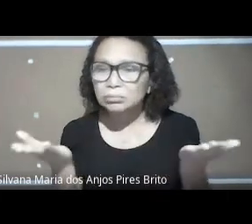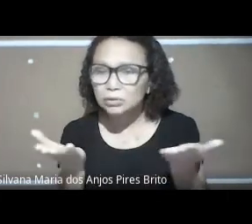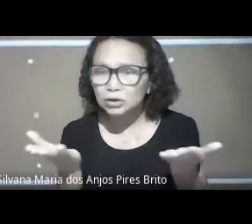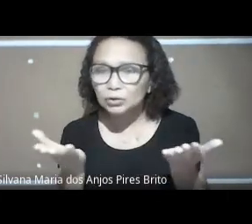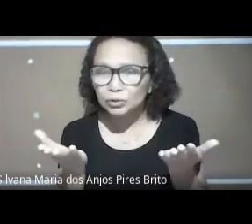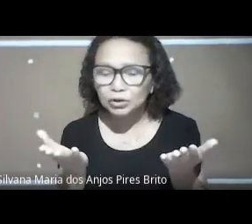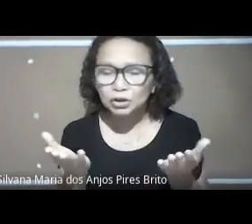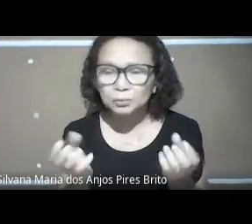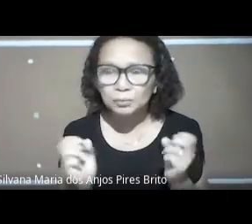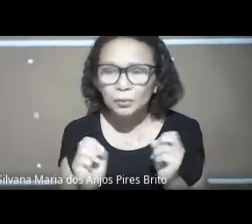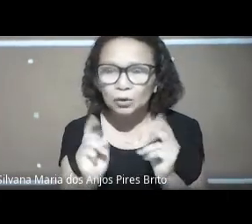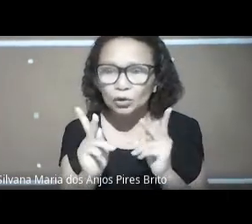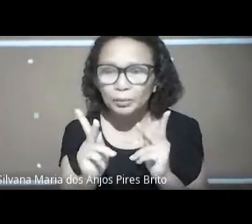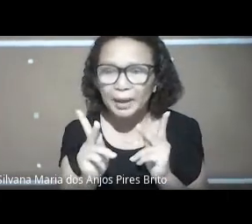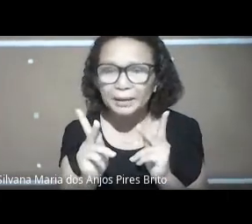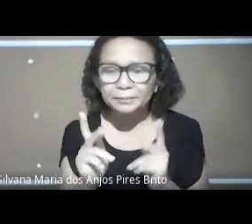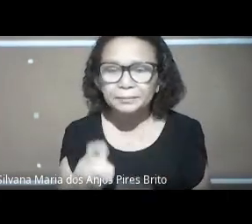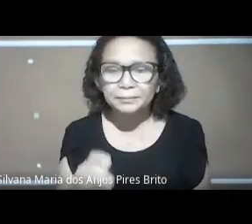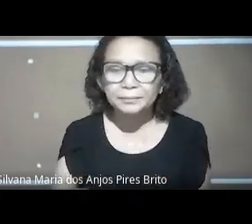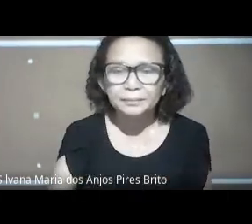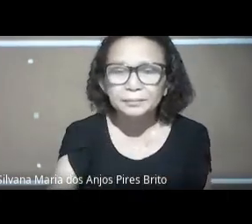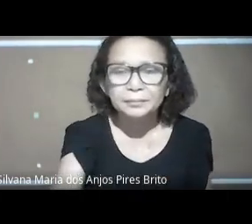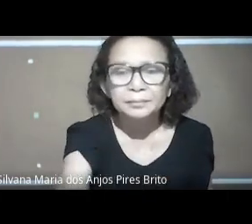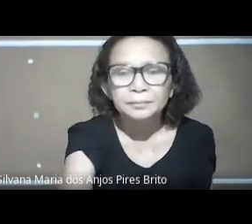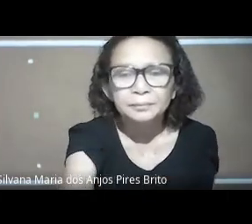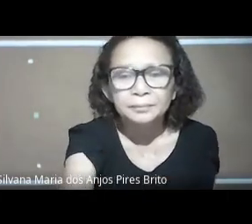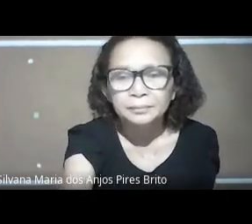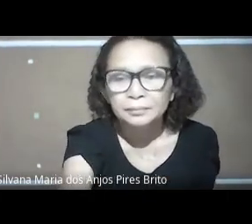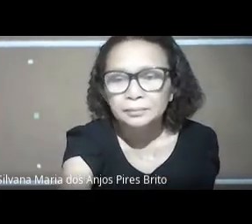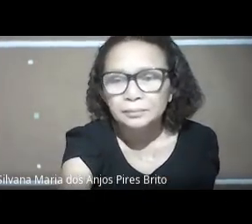aula de hoje. Tudo bem?